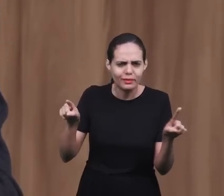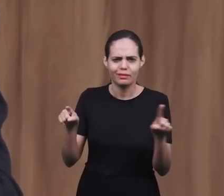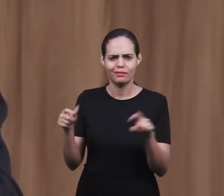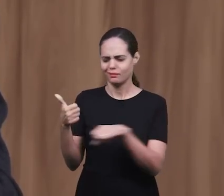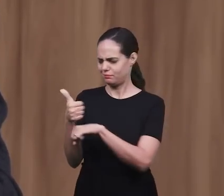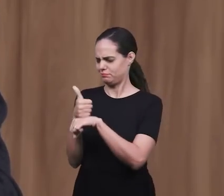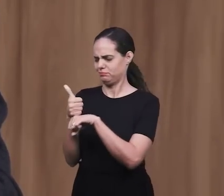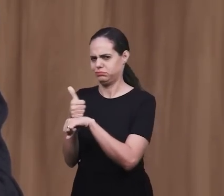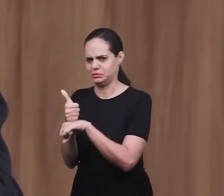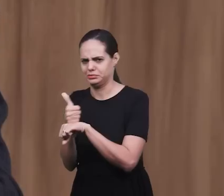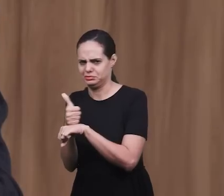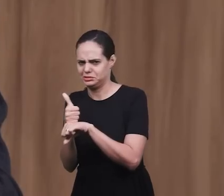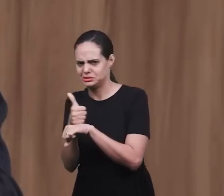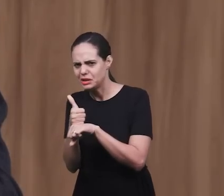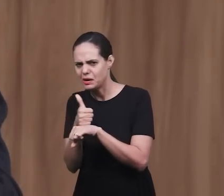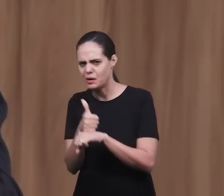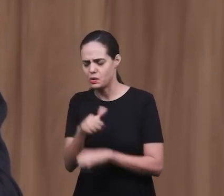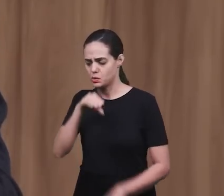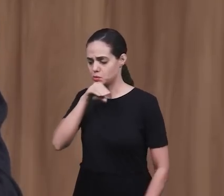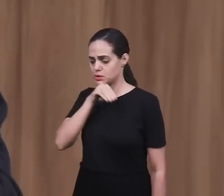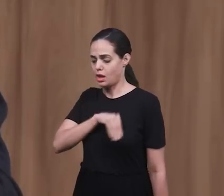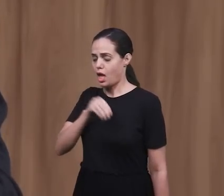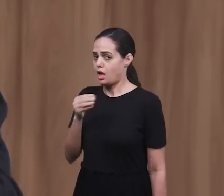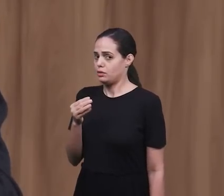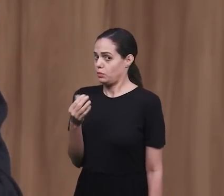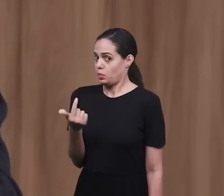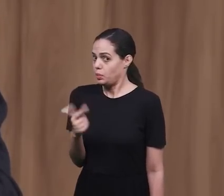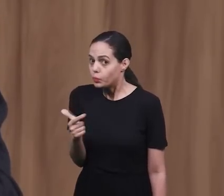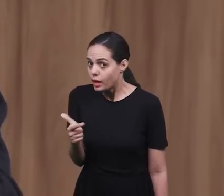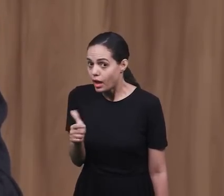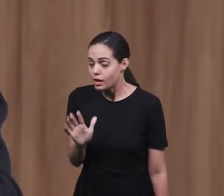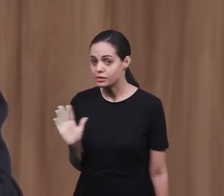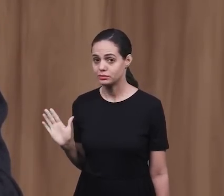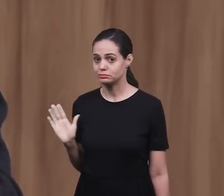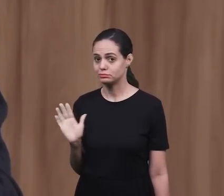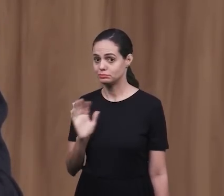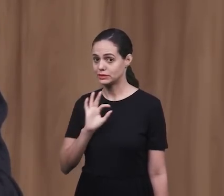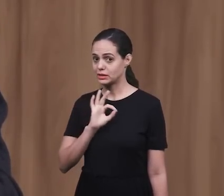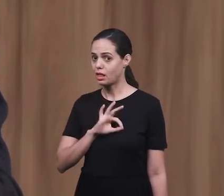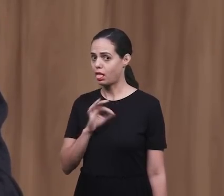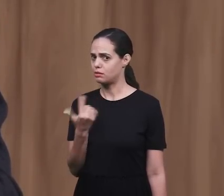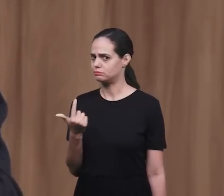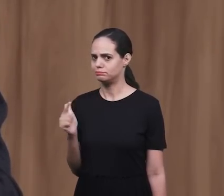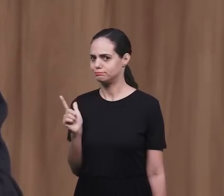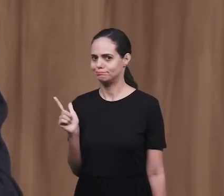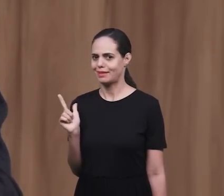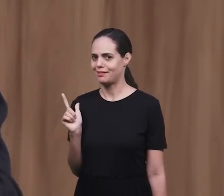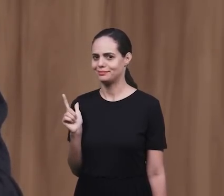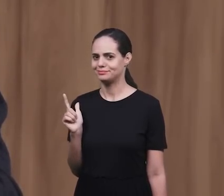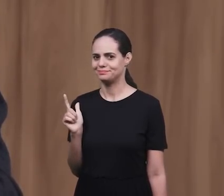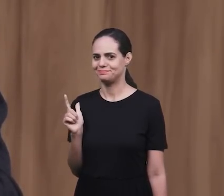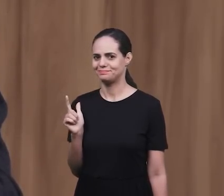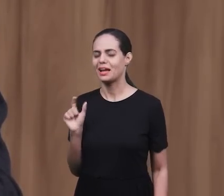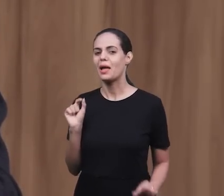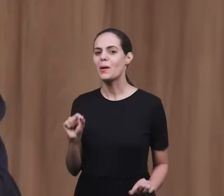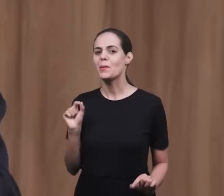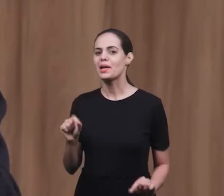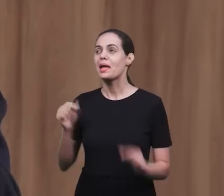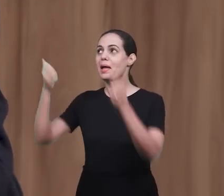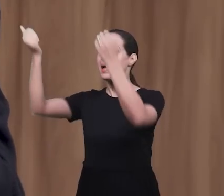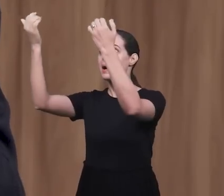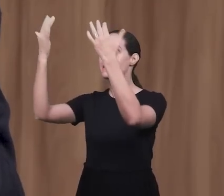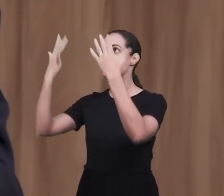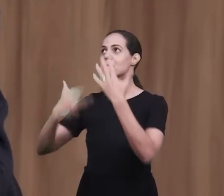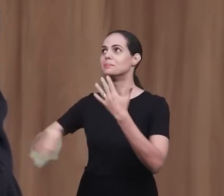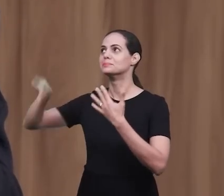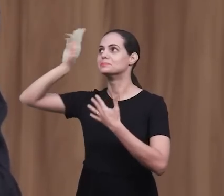seja, ele, portanto, não tem salário para isso. O salário dele é a bênção do Senhor, é a graça do Senhor, e Deus